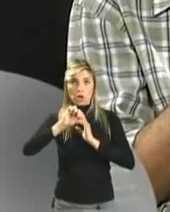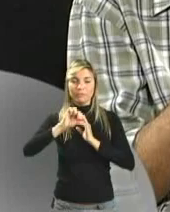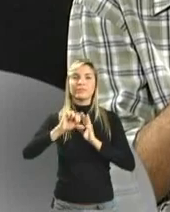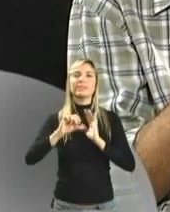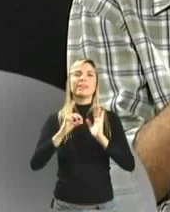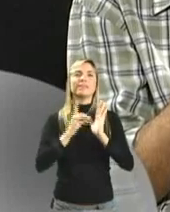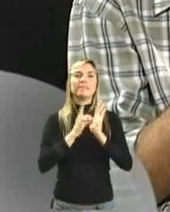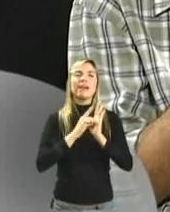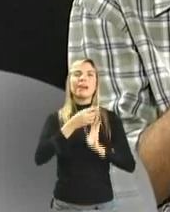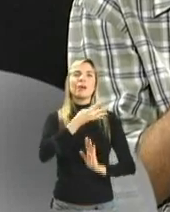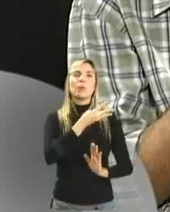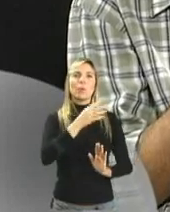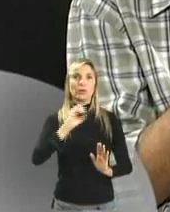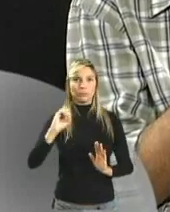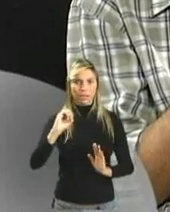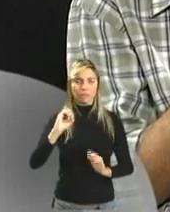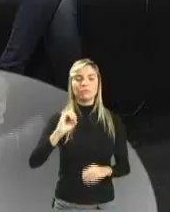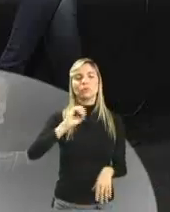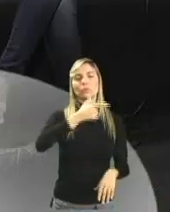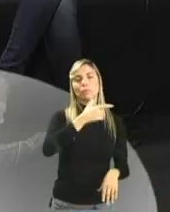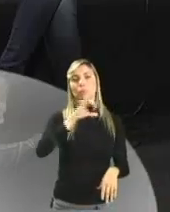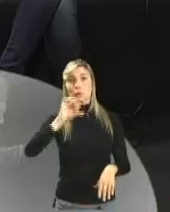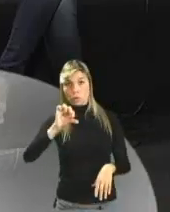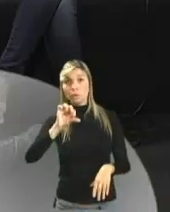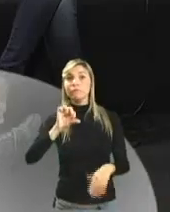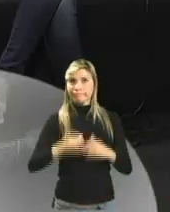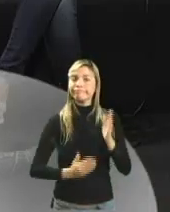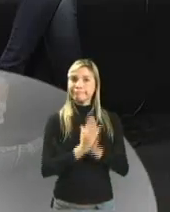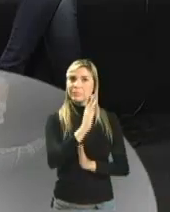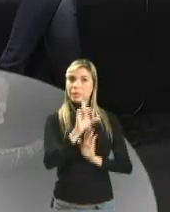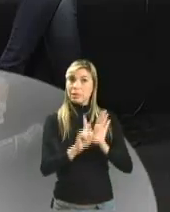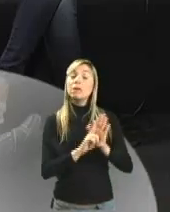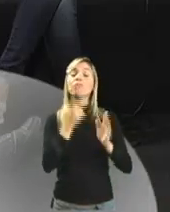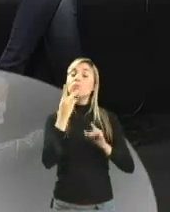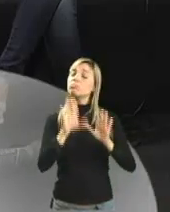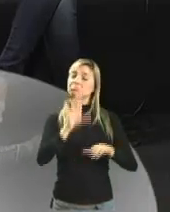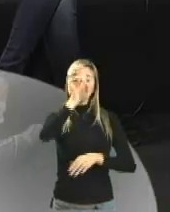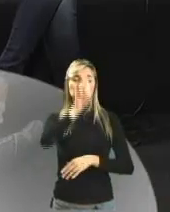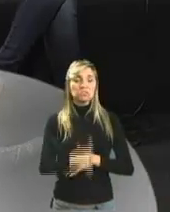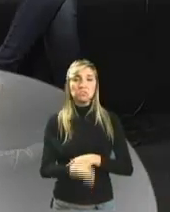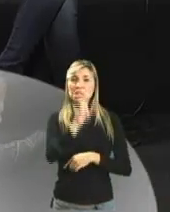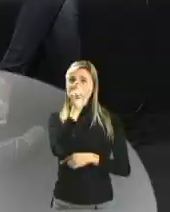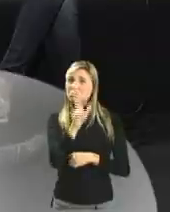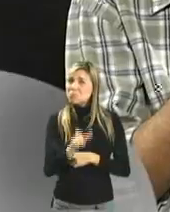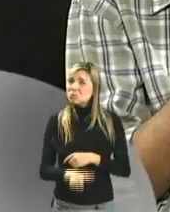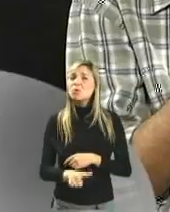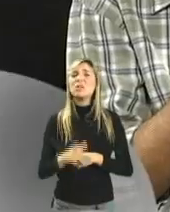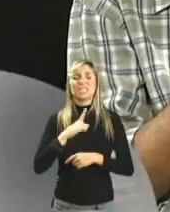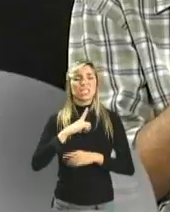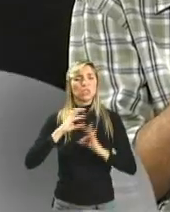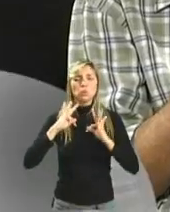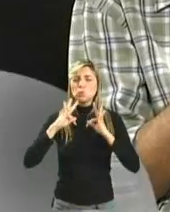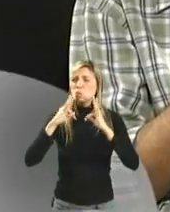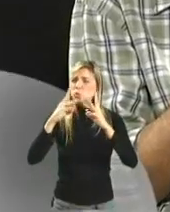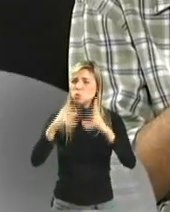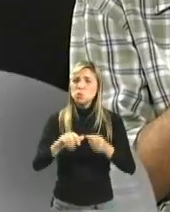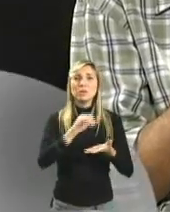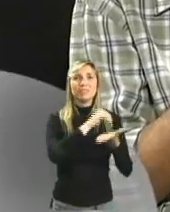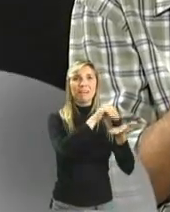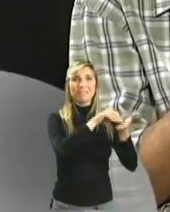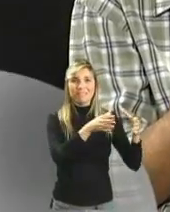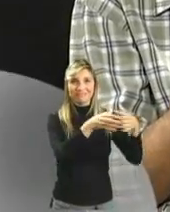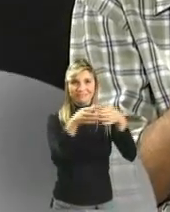2009, a portaria 400 de 2009, ela garante a esses pacientes e ela propõe que todas